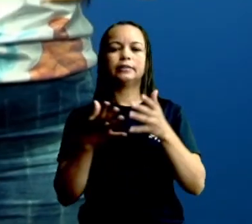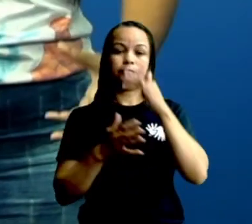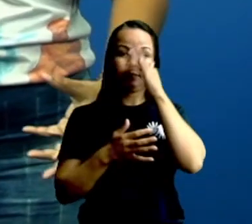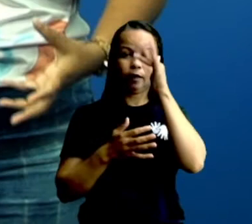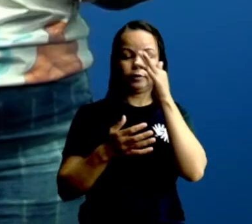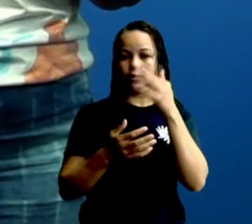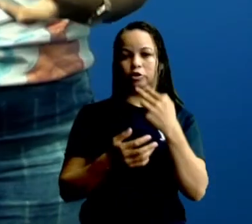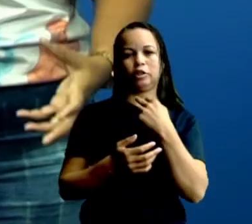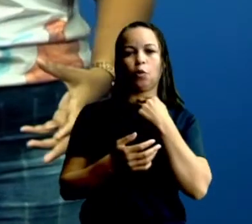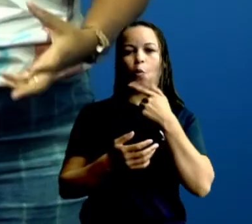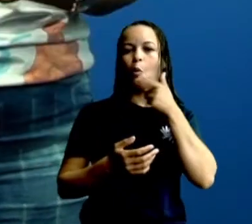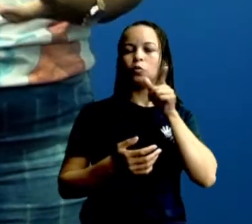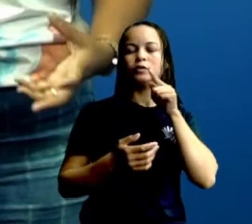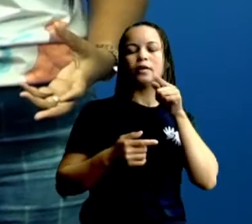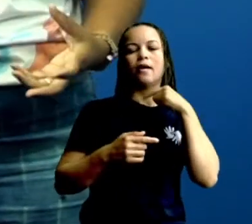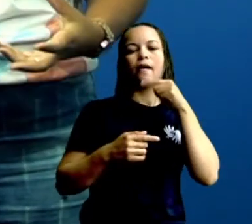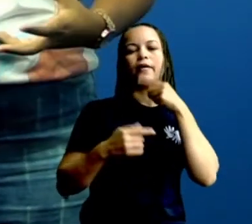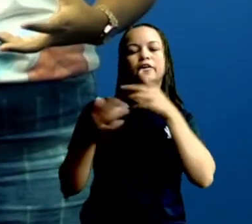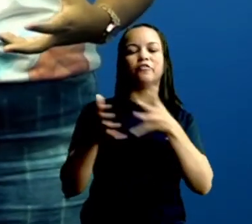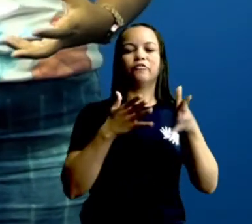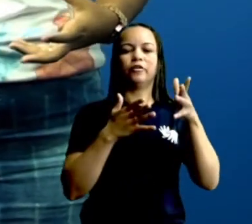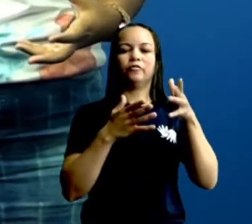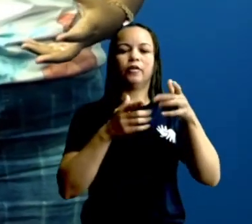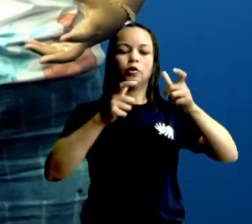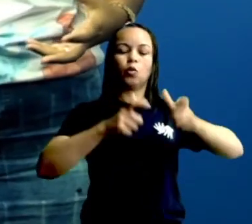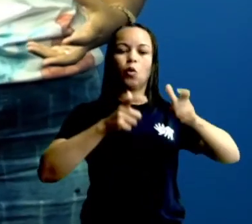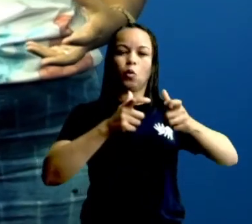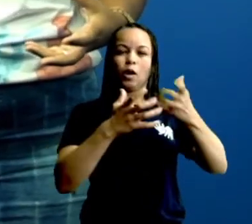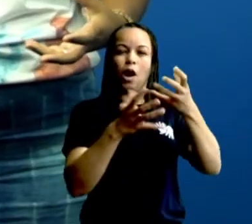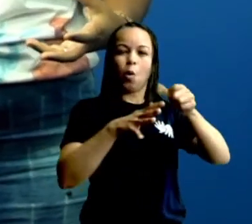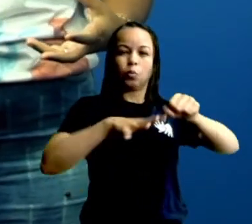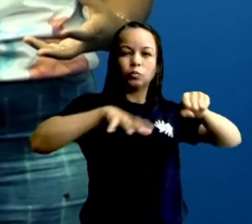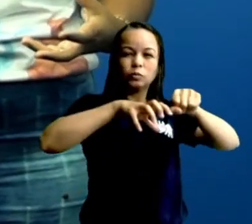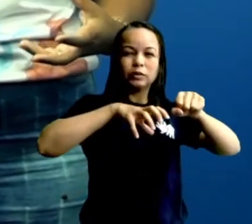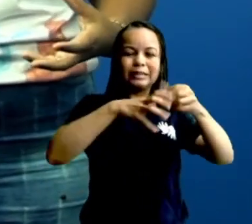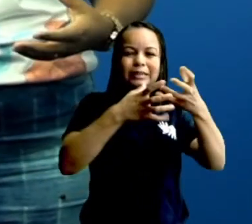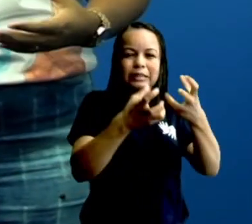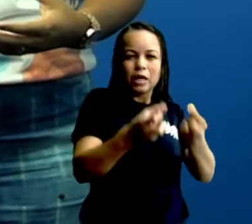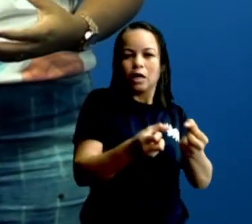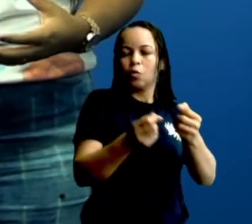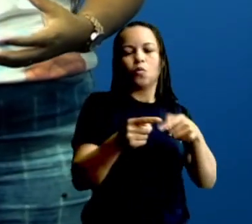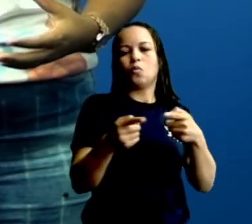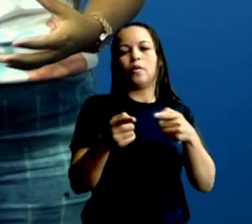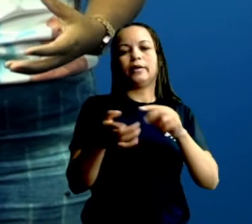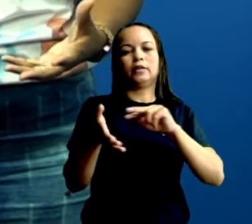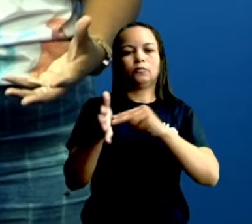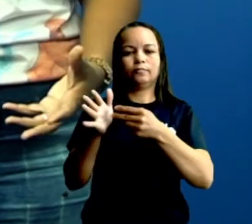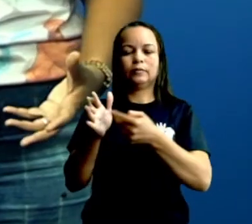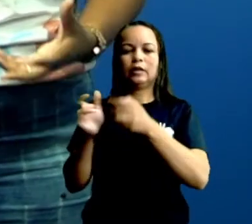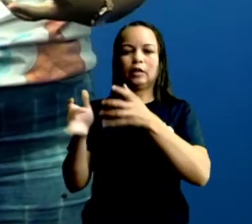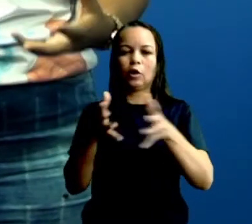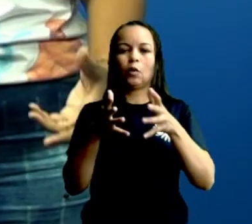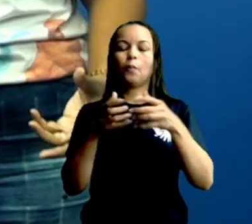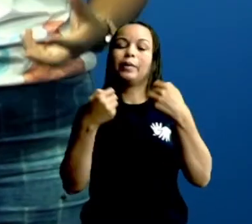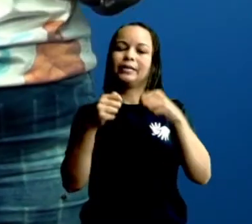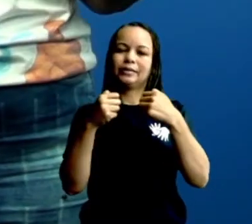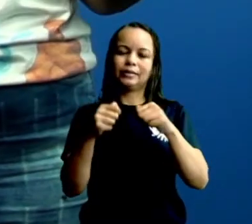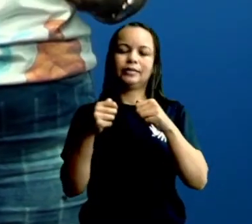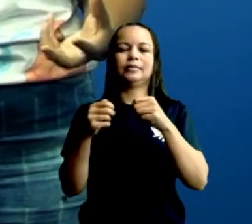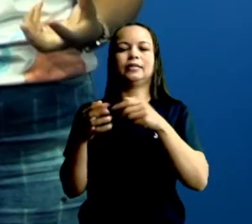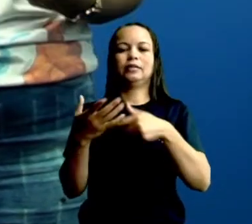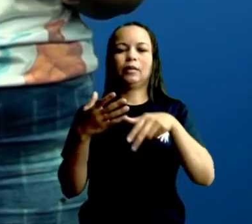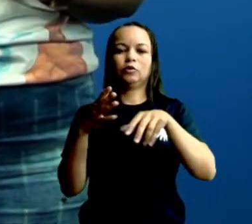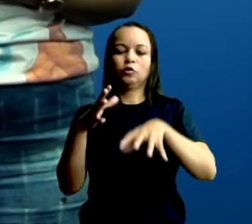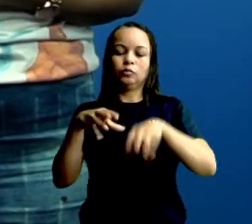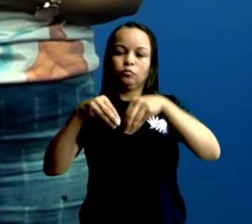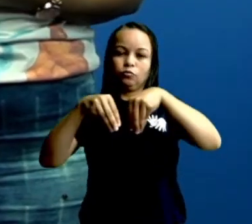elas retiram ali os nutrientes do solo, quanto mais as raízes forem maiores, significa que a planta precisa de mais nutrientes do